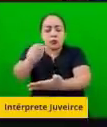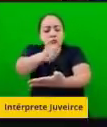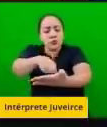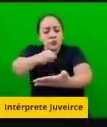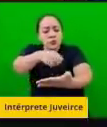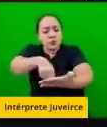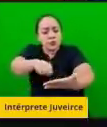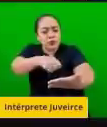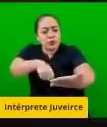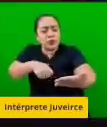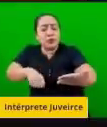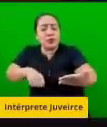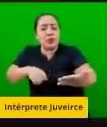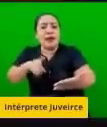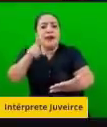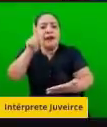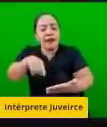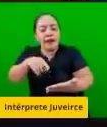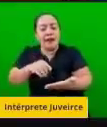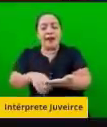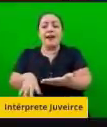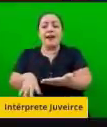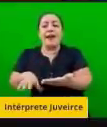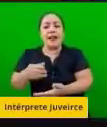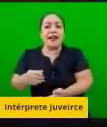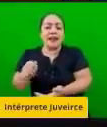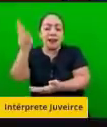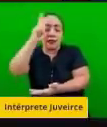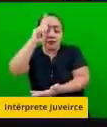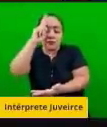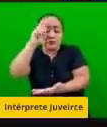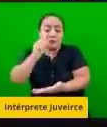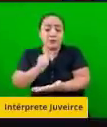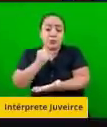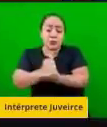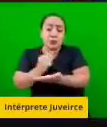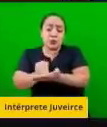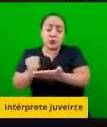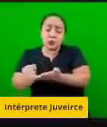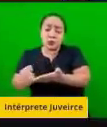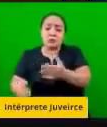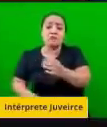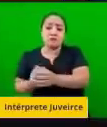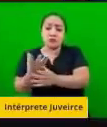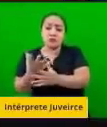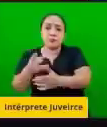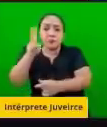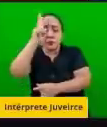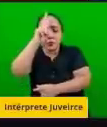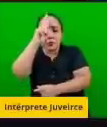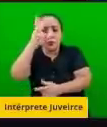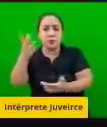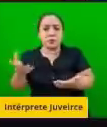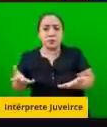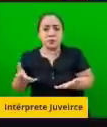consideradas fontes históricas, né? Através de novas abordagens também e perspectivas.